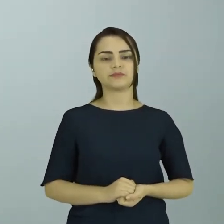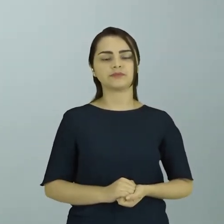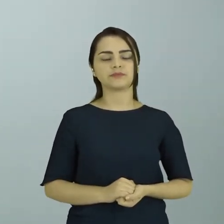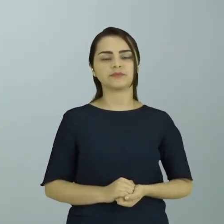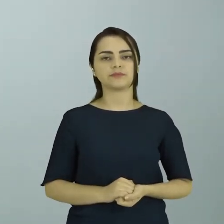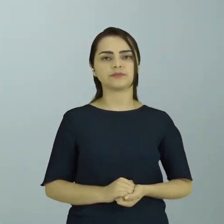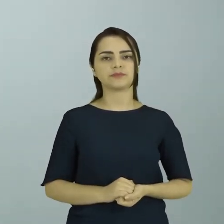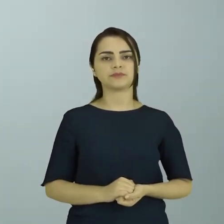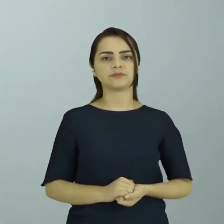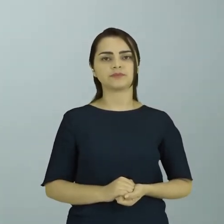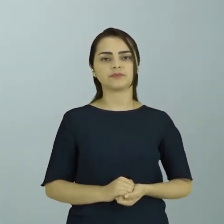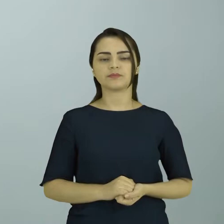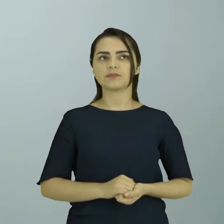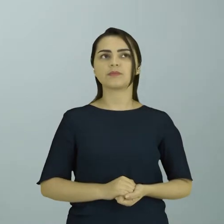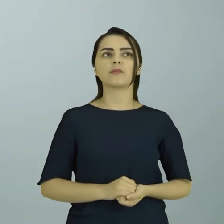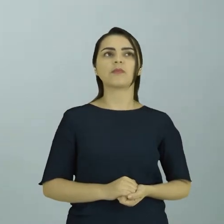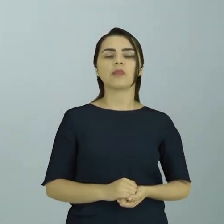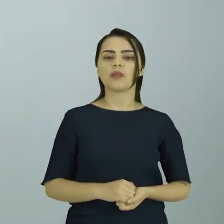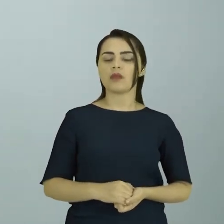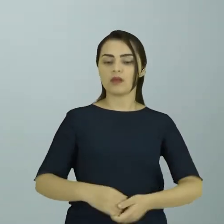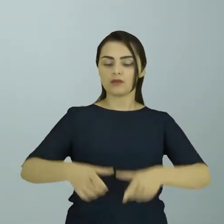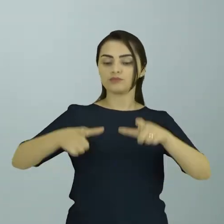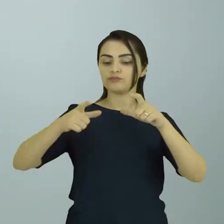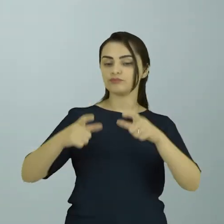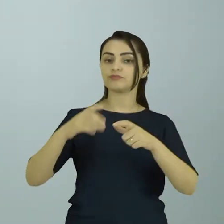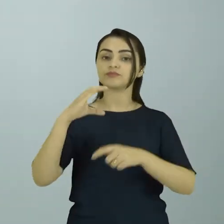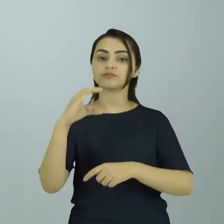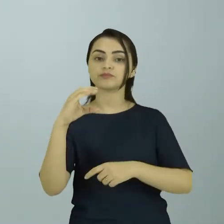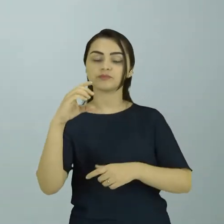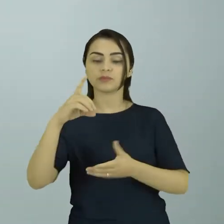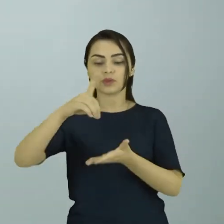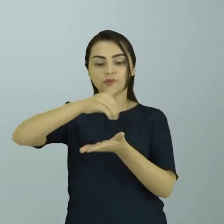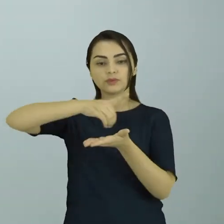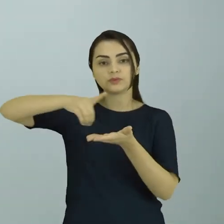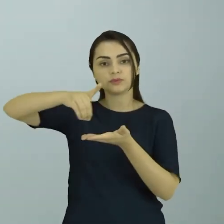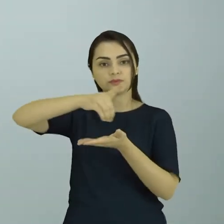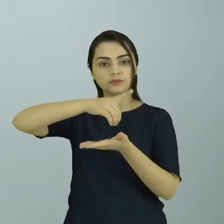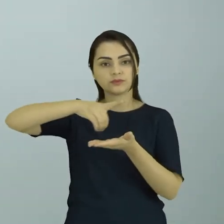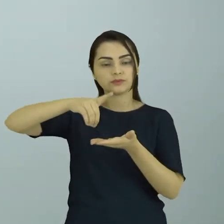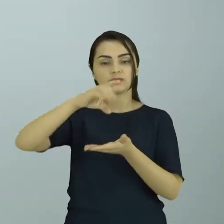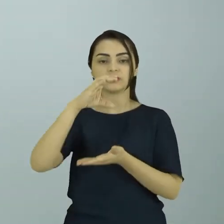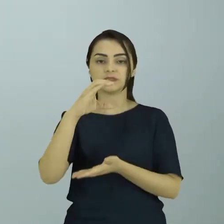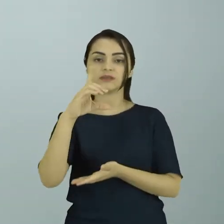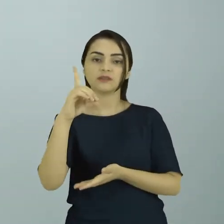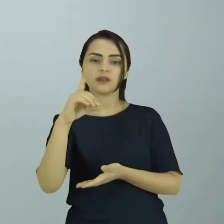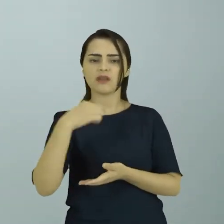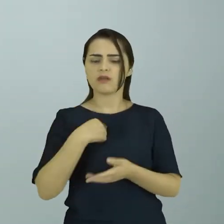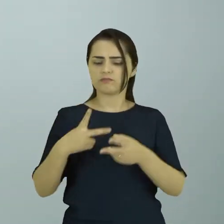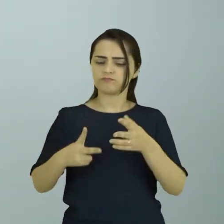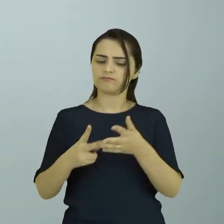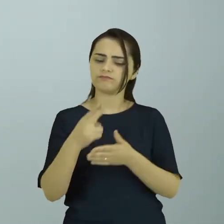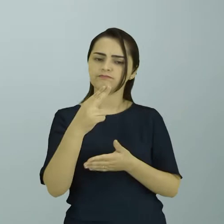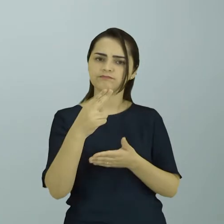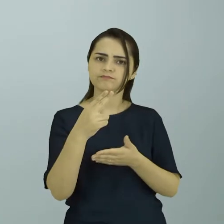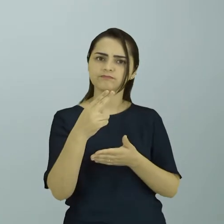Quando eu pego um CD ou qualquer outro objeto, ou qualquer outro material, e eu corto